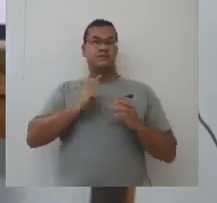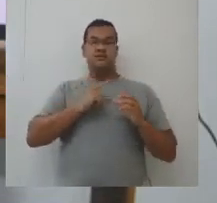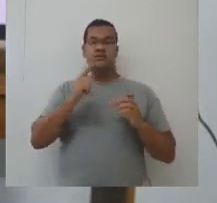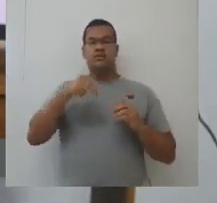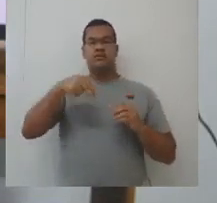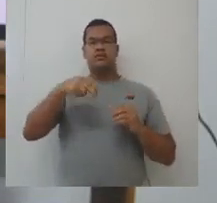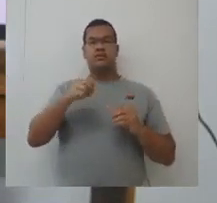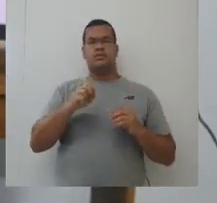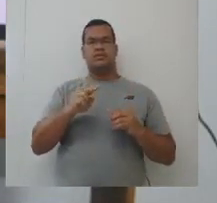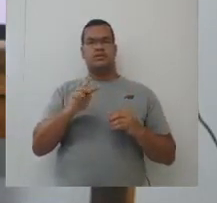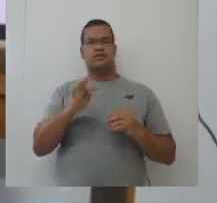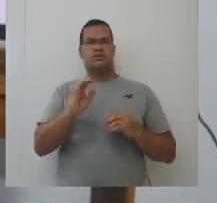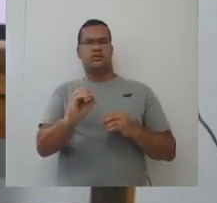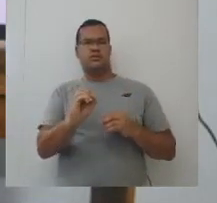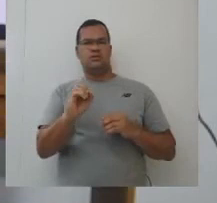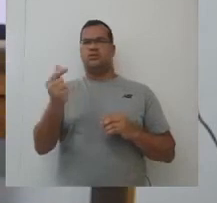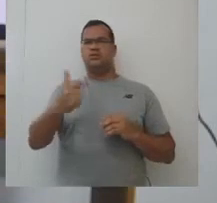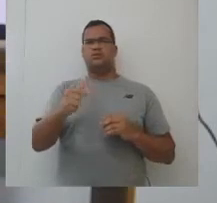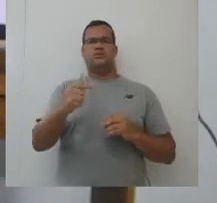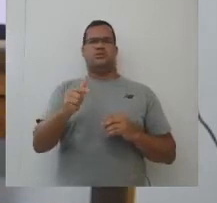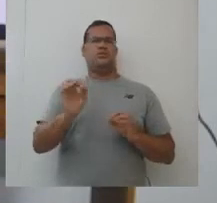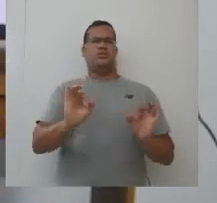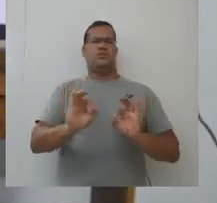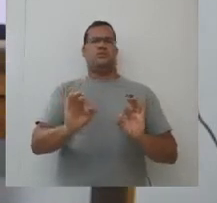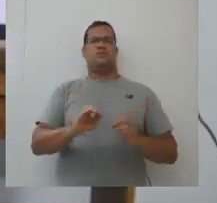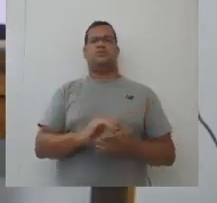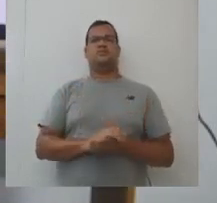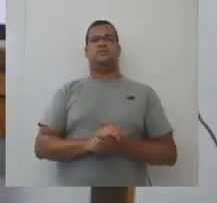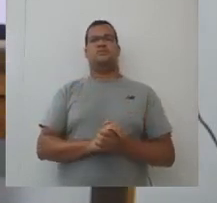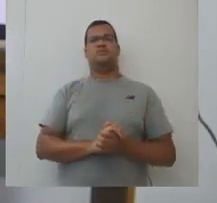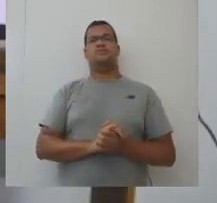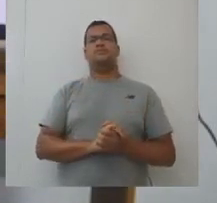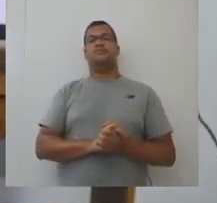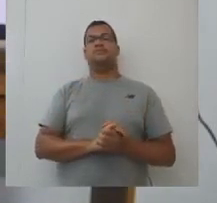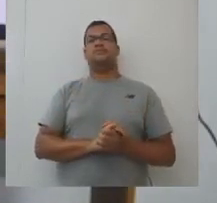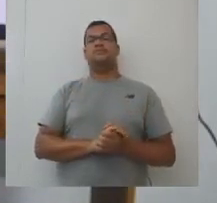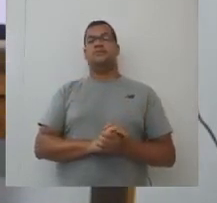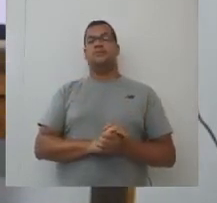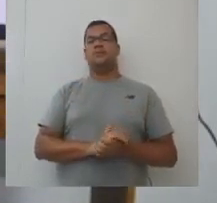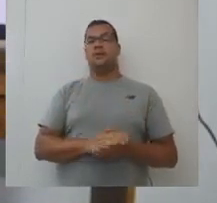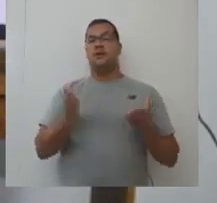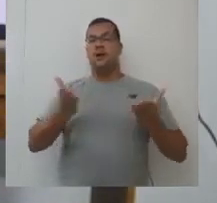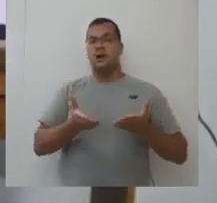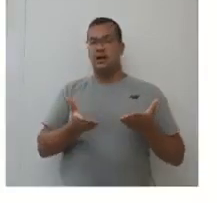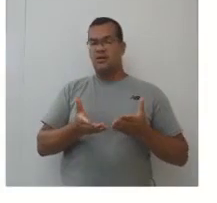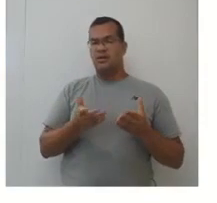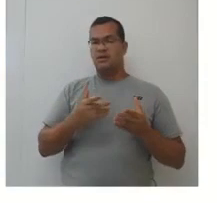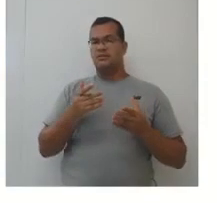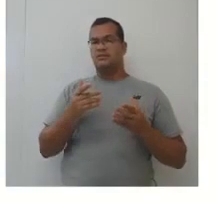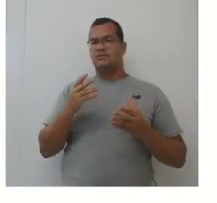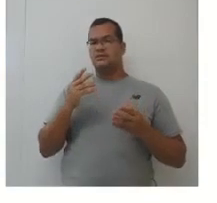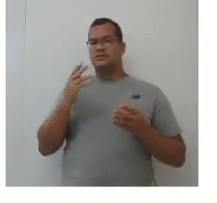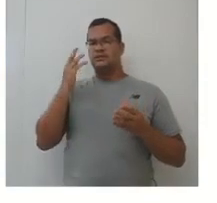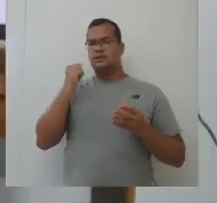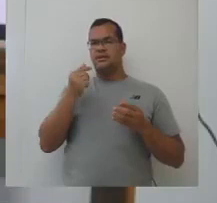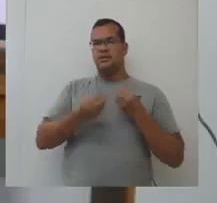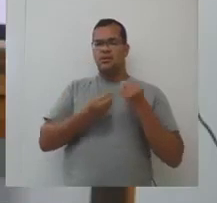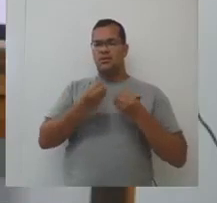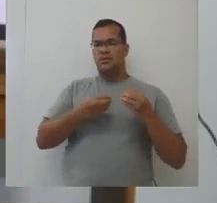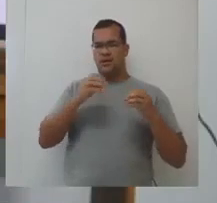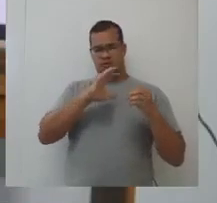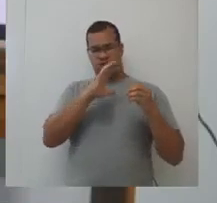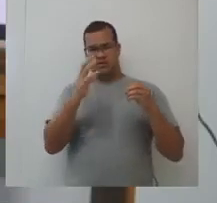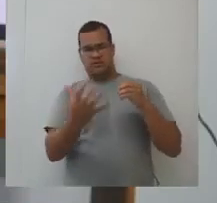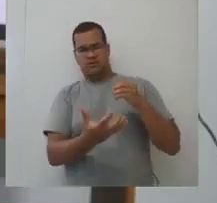neutro, não produz efeito de campo elétrico algum. Bom, vamos agora medir o campo elétrico.